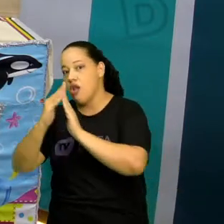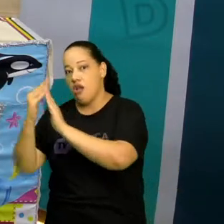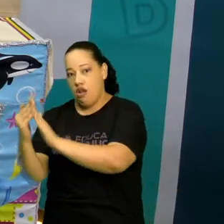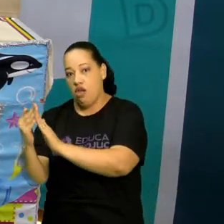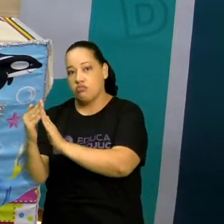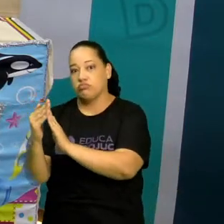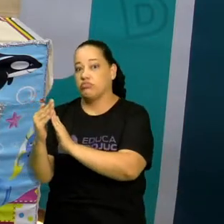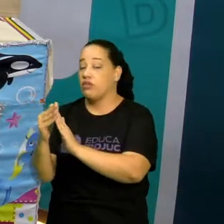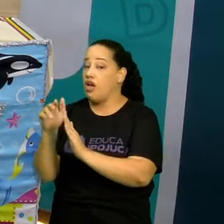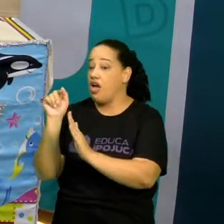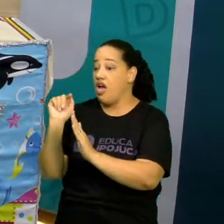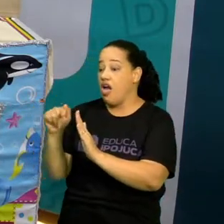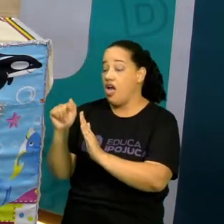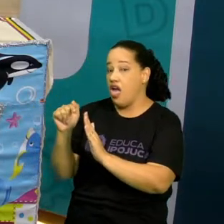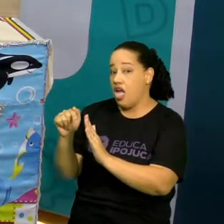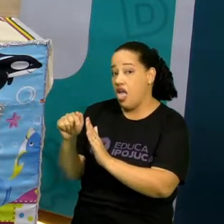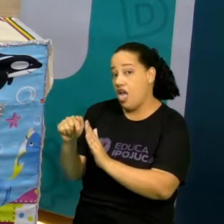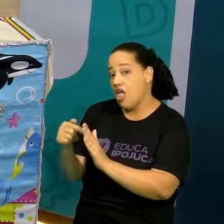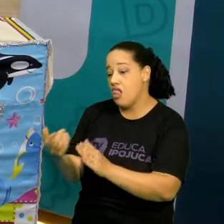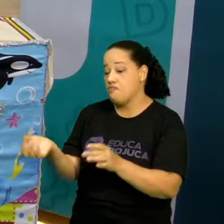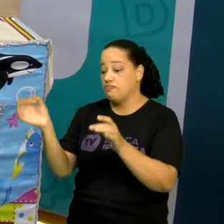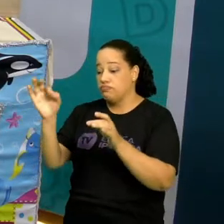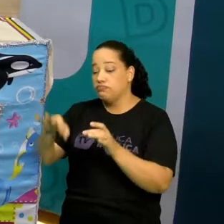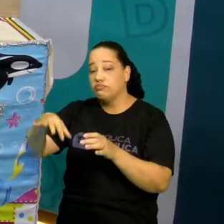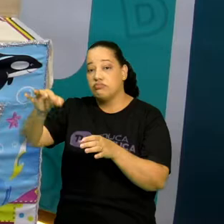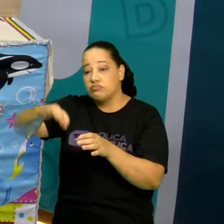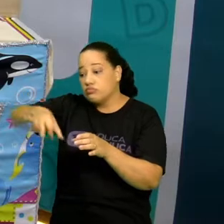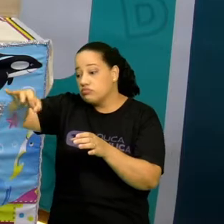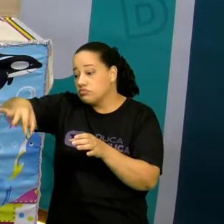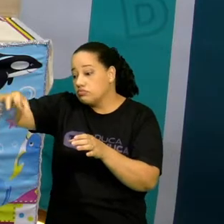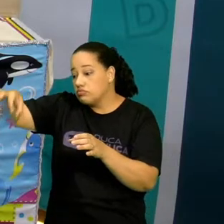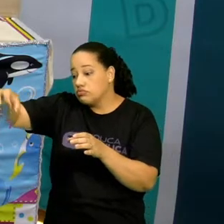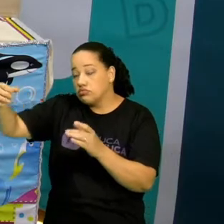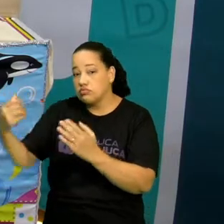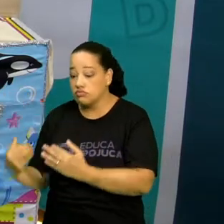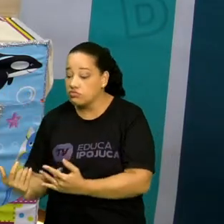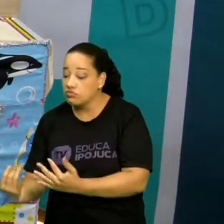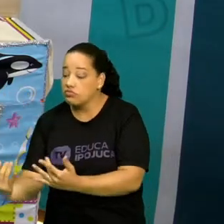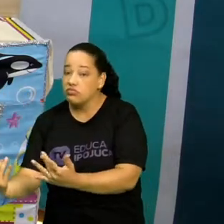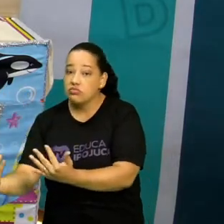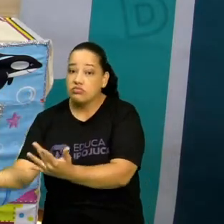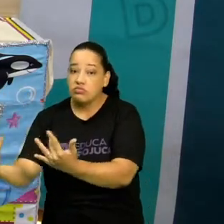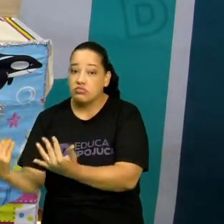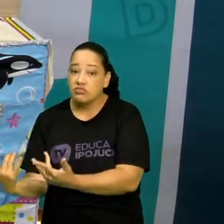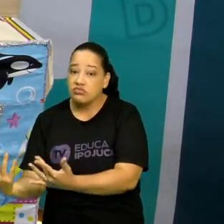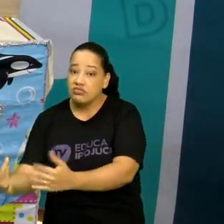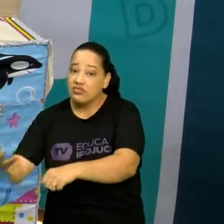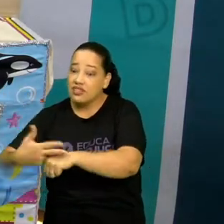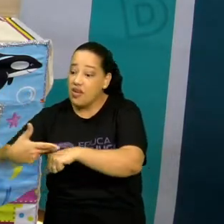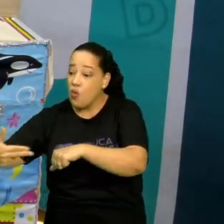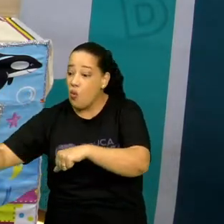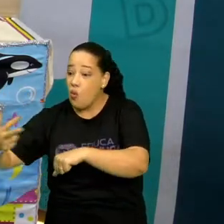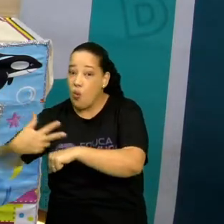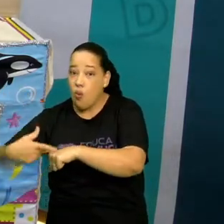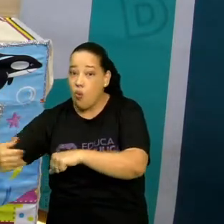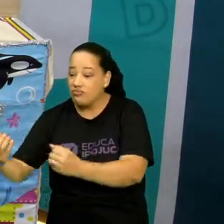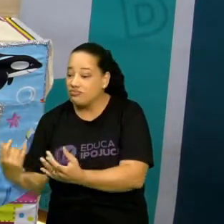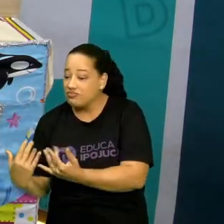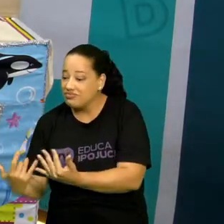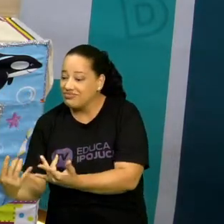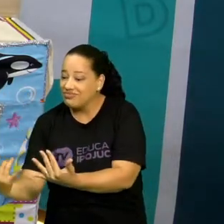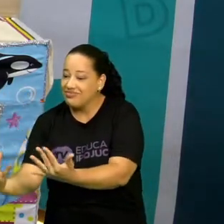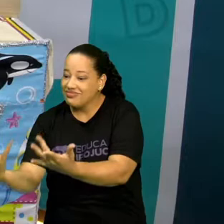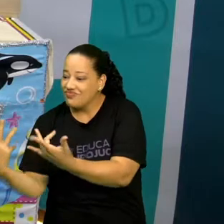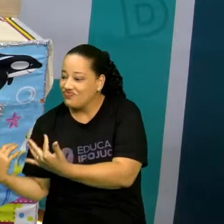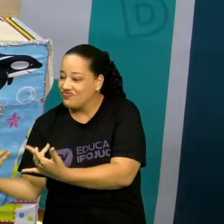e ela plantava muitos rabanetes tinha uma horta que